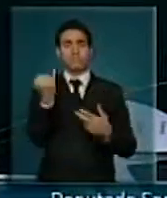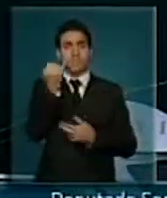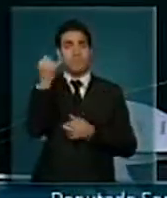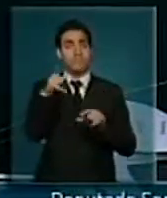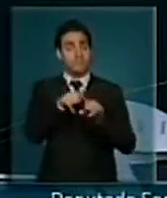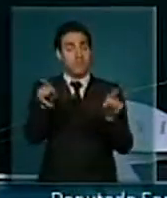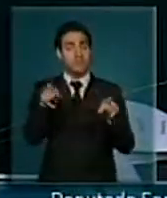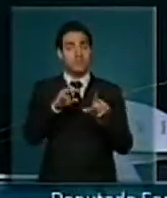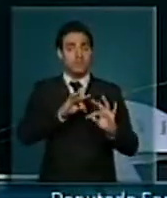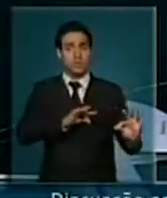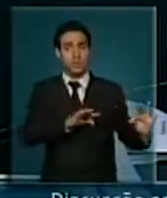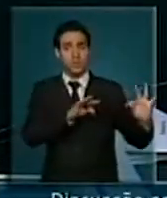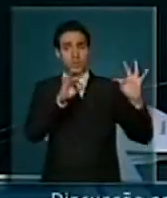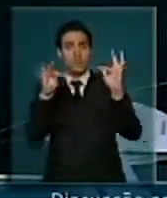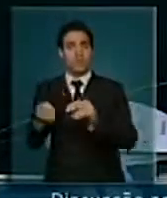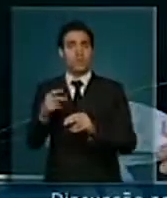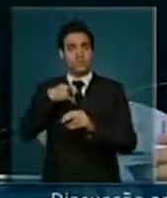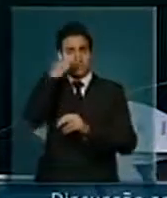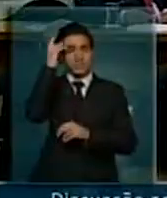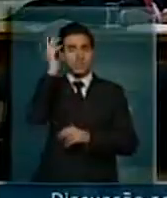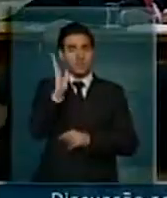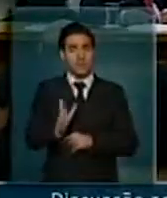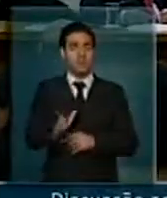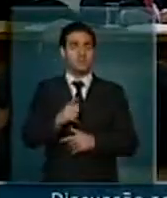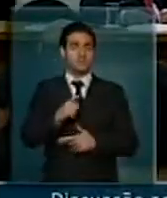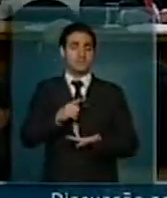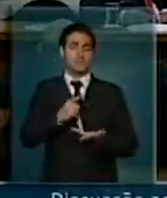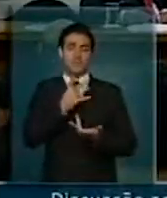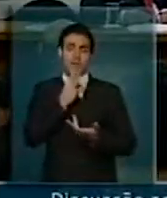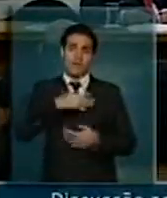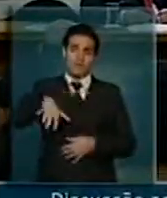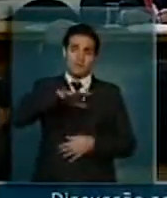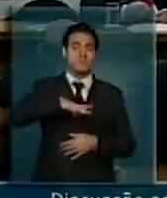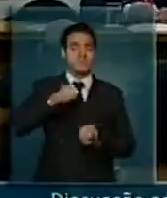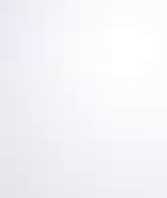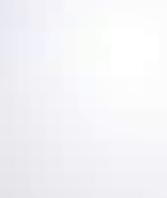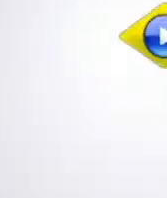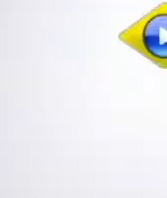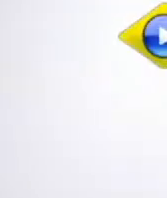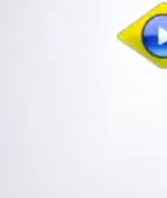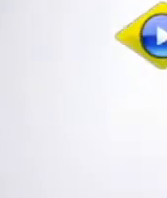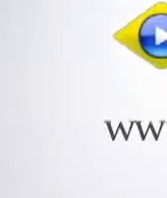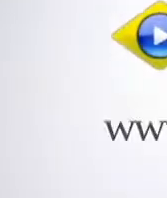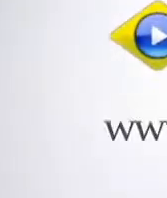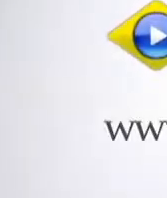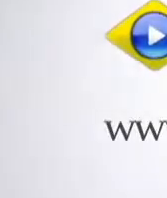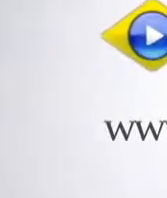como para todos os brasileiros ligados à área. Muito obrigado.